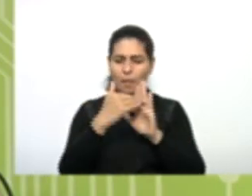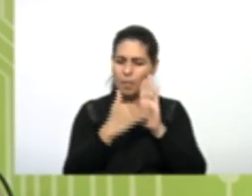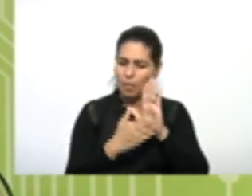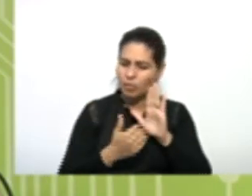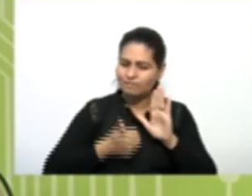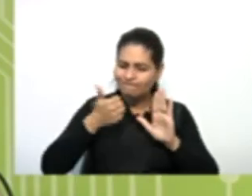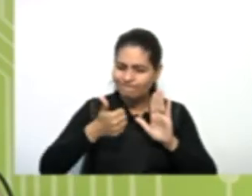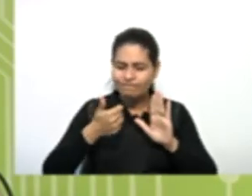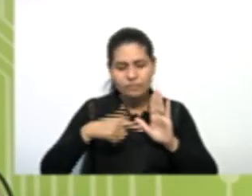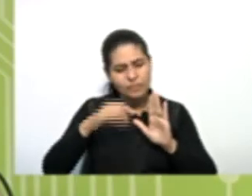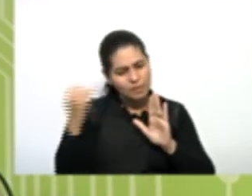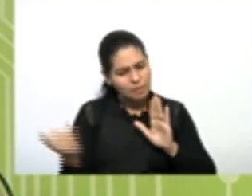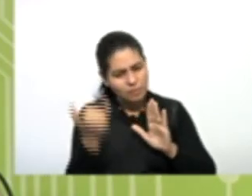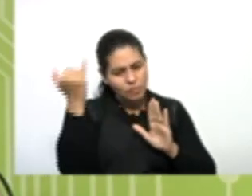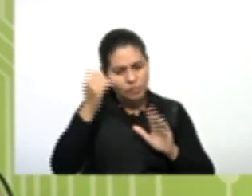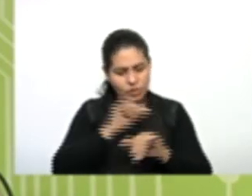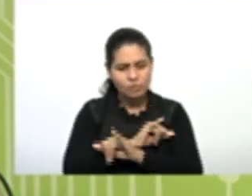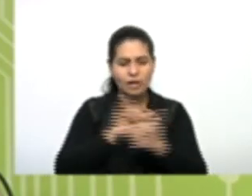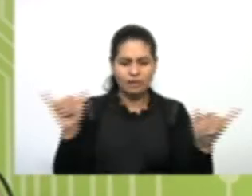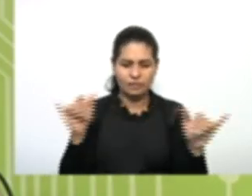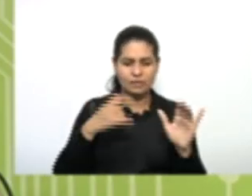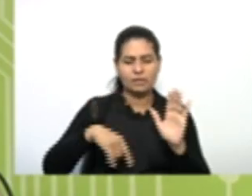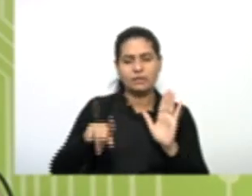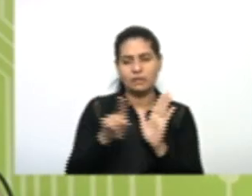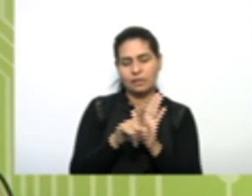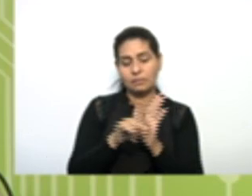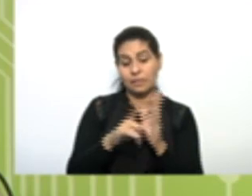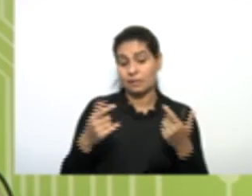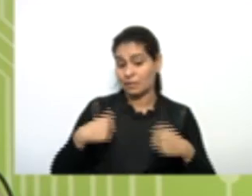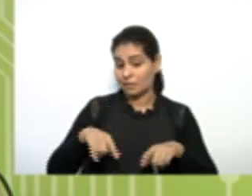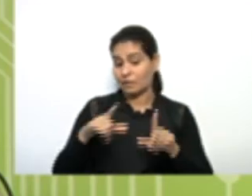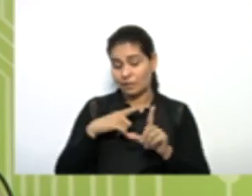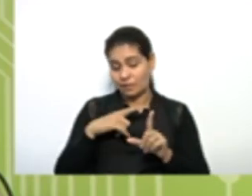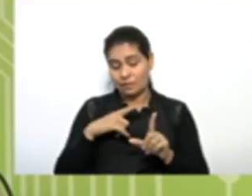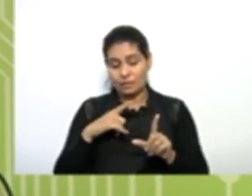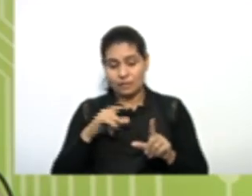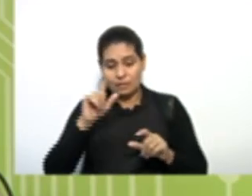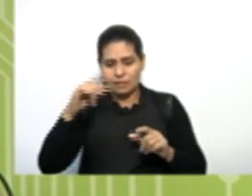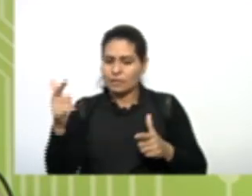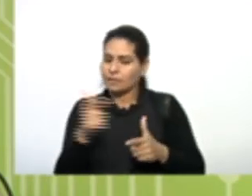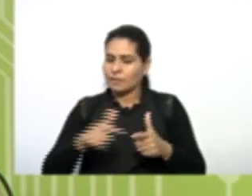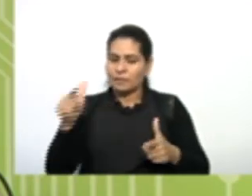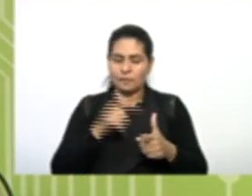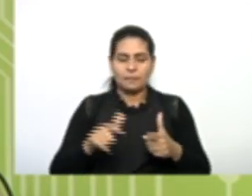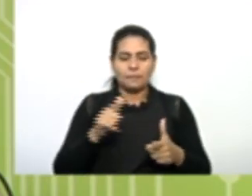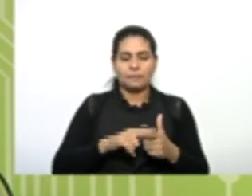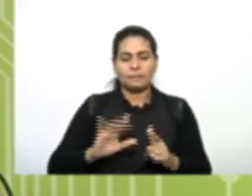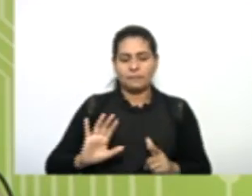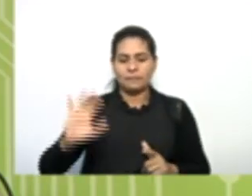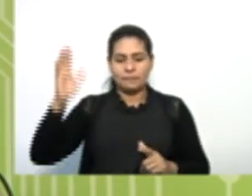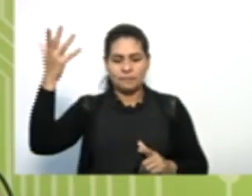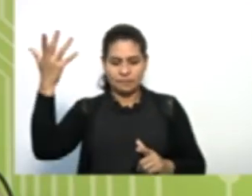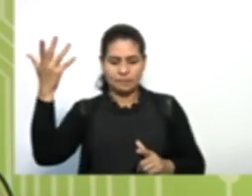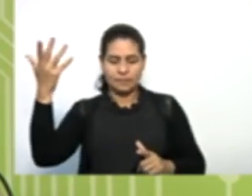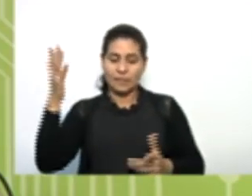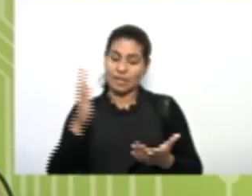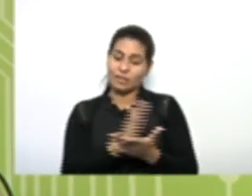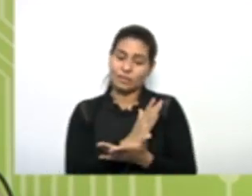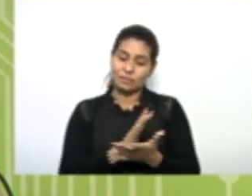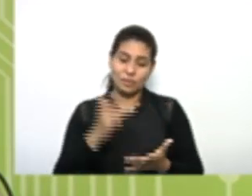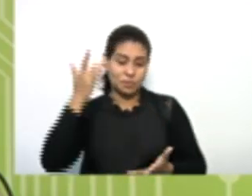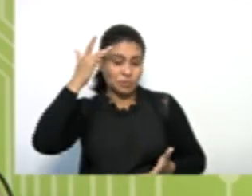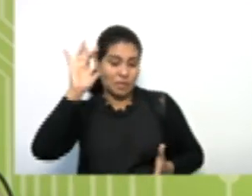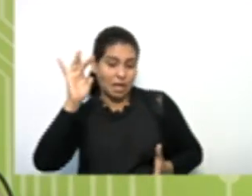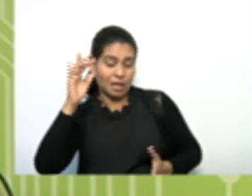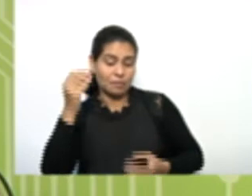positivos, acho que é importante a gente alertar para essa questão que pode ser assim um problema que às vezes de uma forma inocente você pode